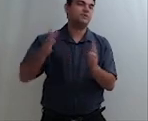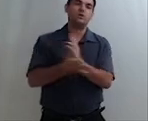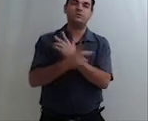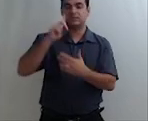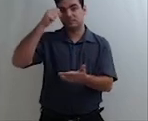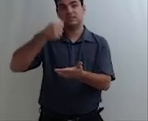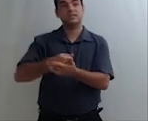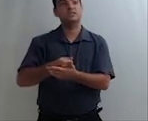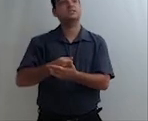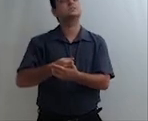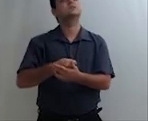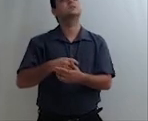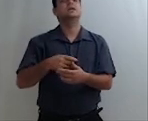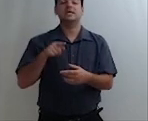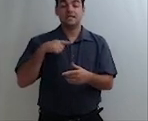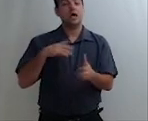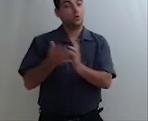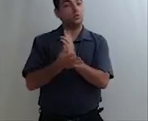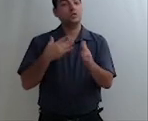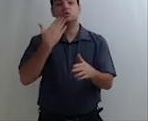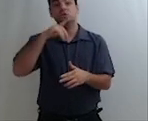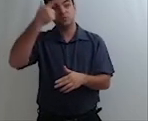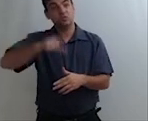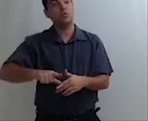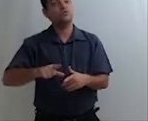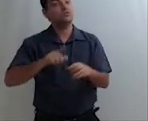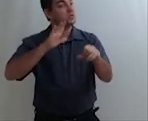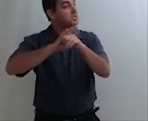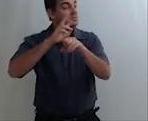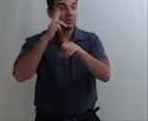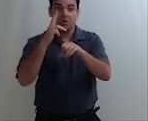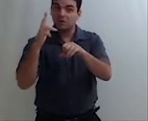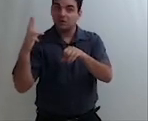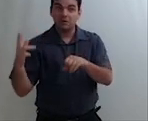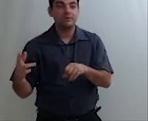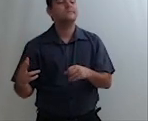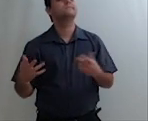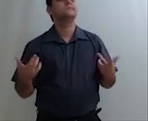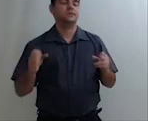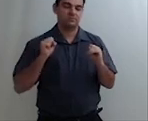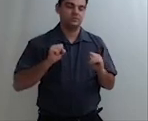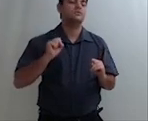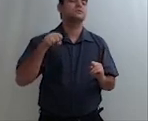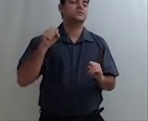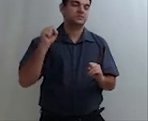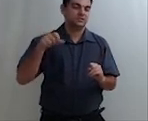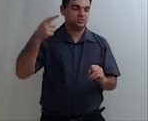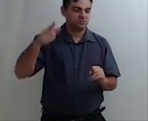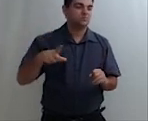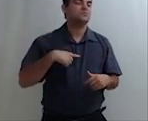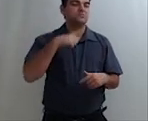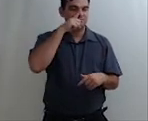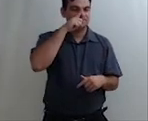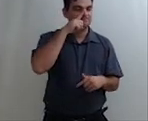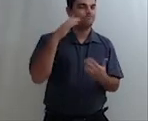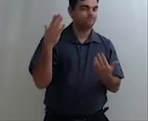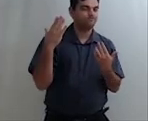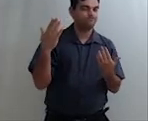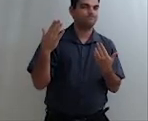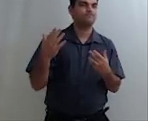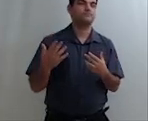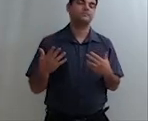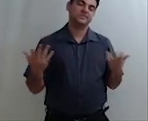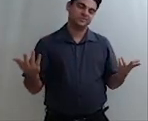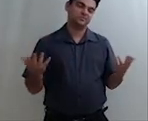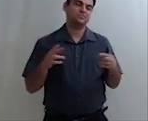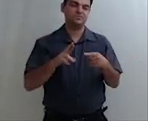reincidência específica de modo a evidenciar o risco de reiteração delitiva então senhor presidente e relator